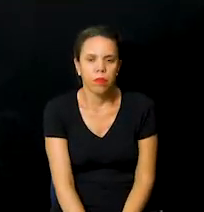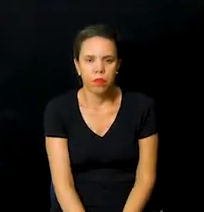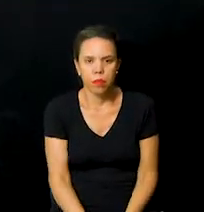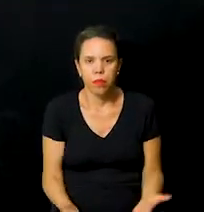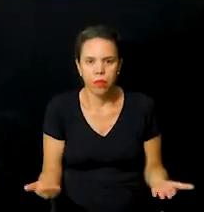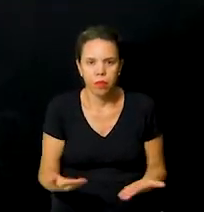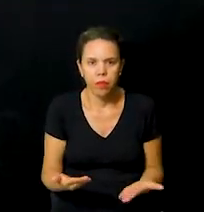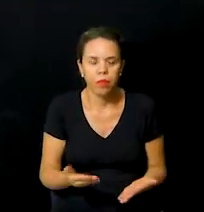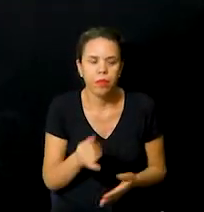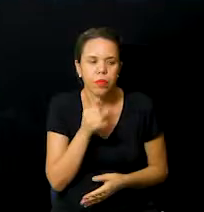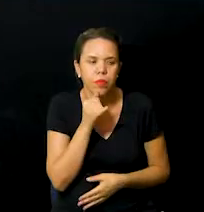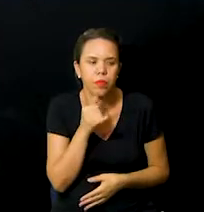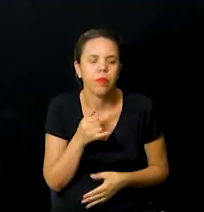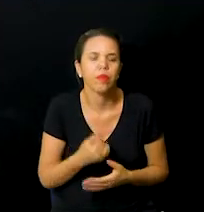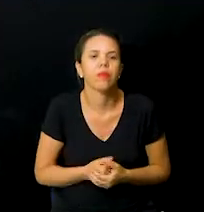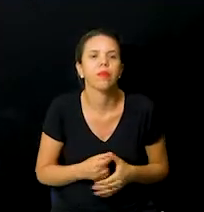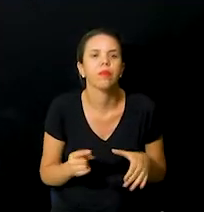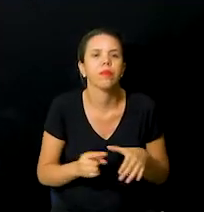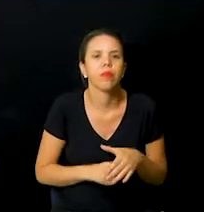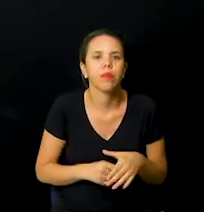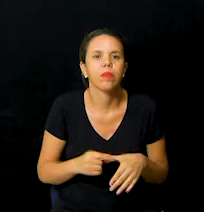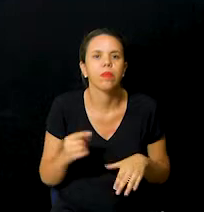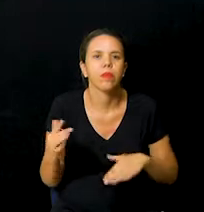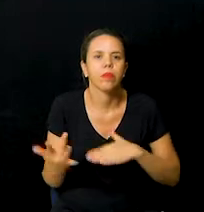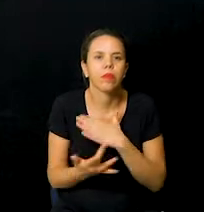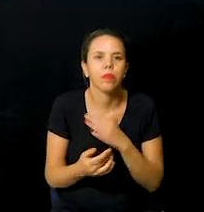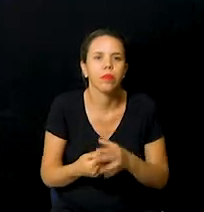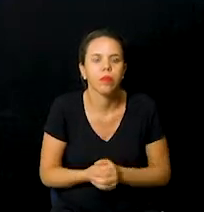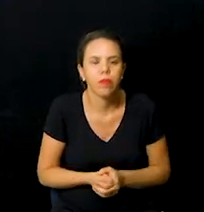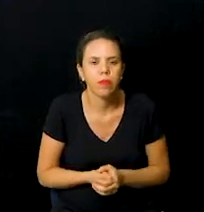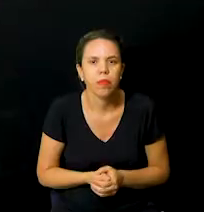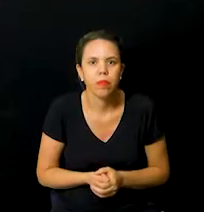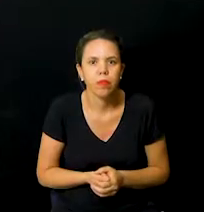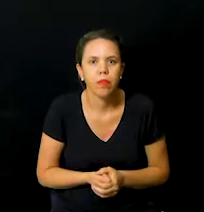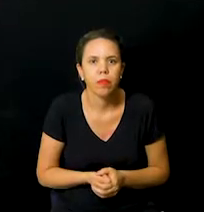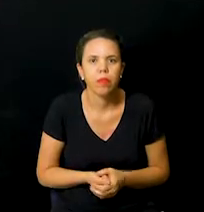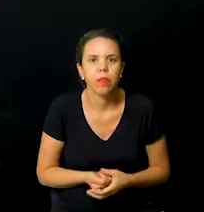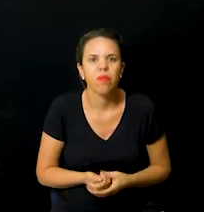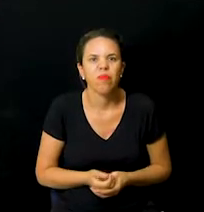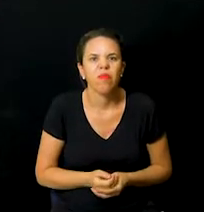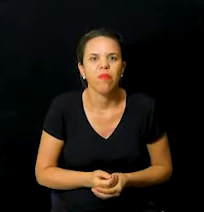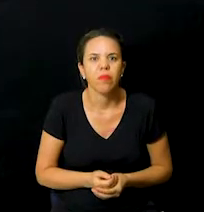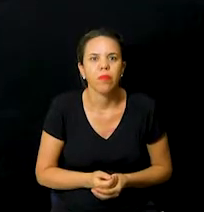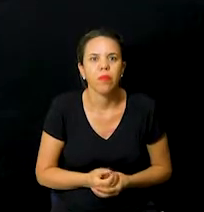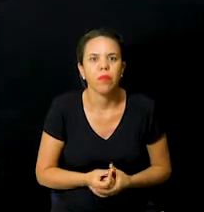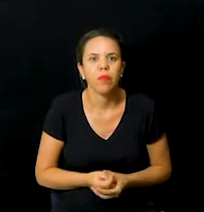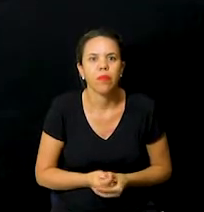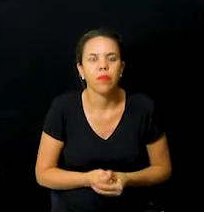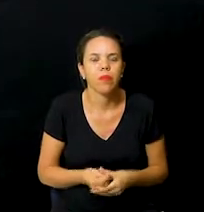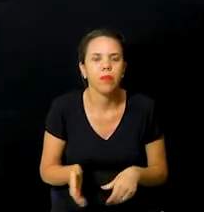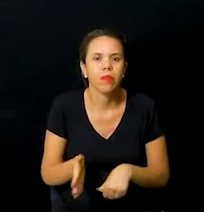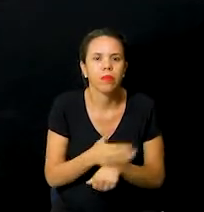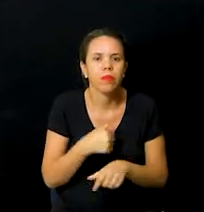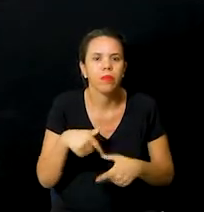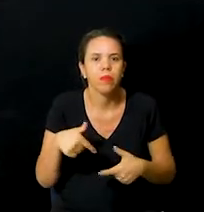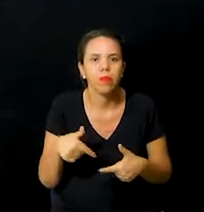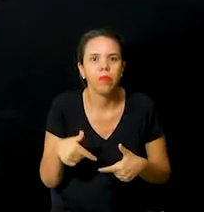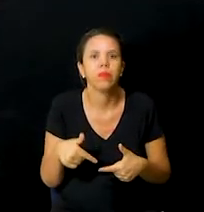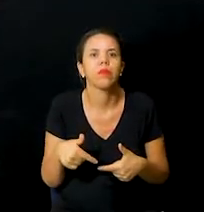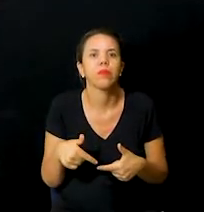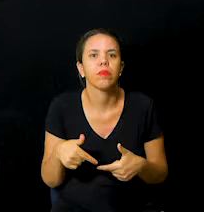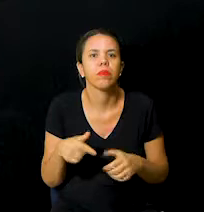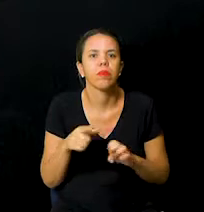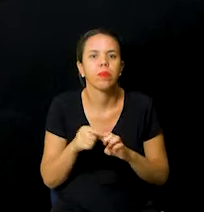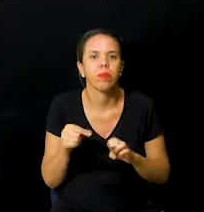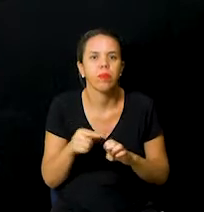Hoje, de certa forma, eu busco a cliente muito pelas redes sociais. Então, assim, antes de eu trabalhar com essa parte